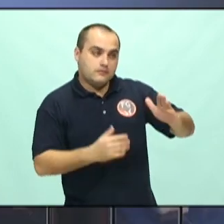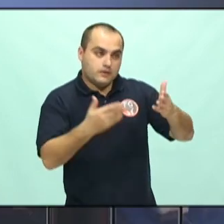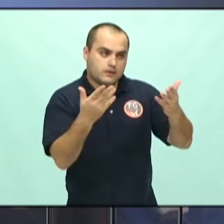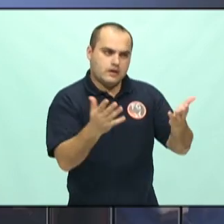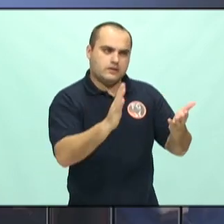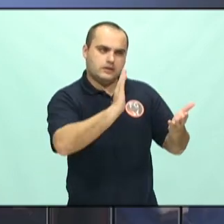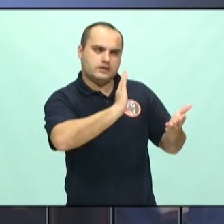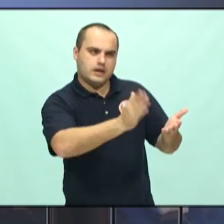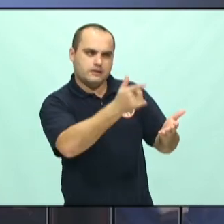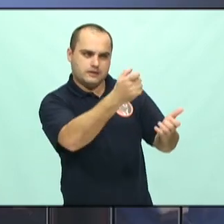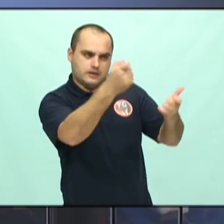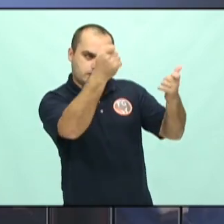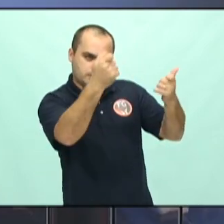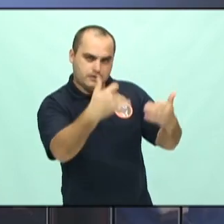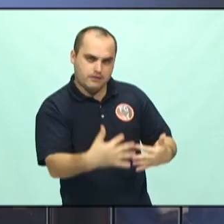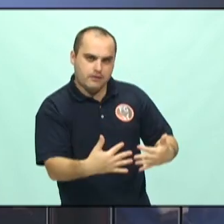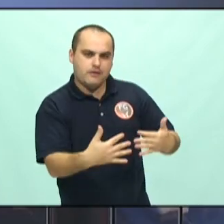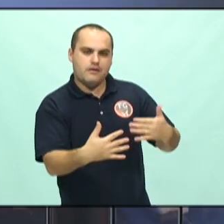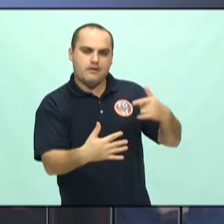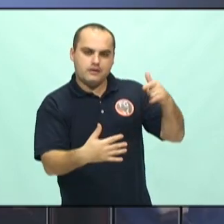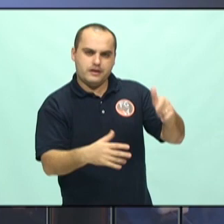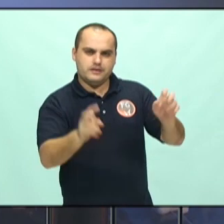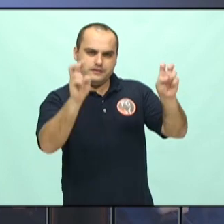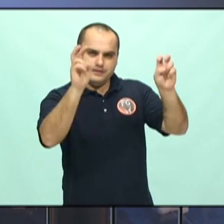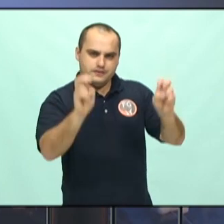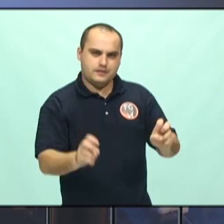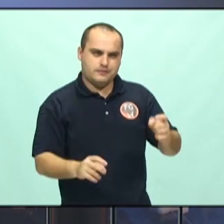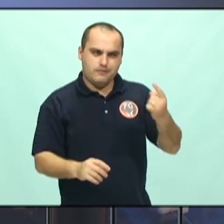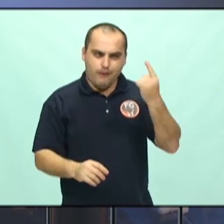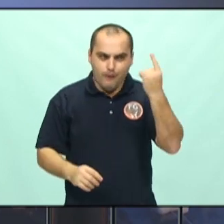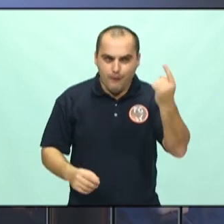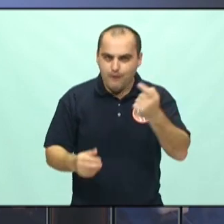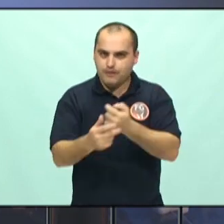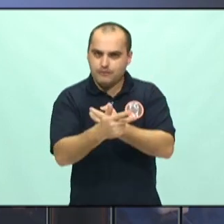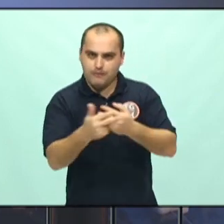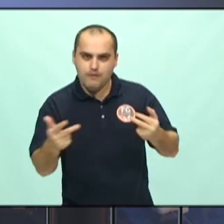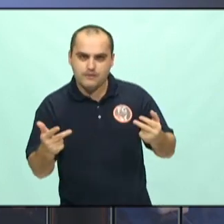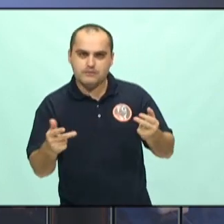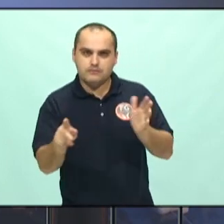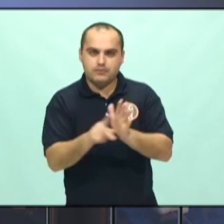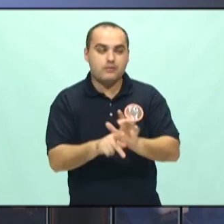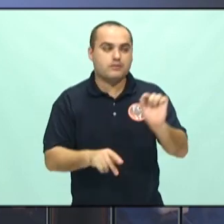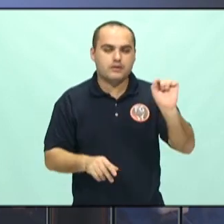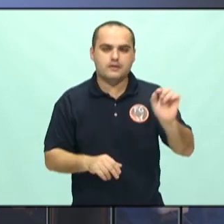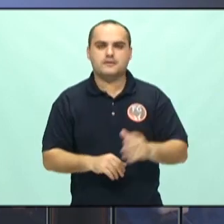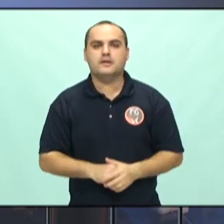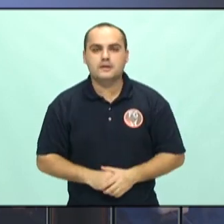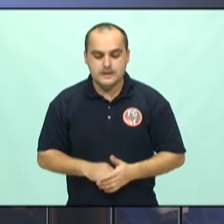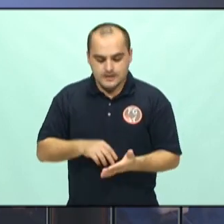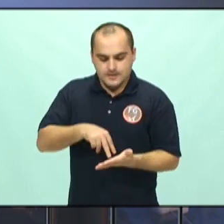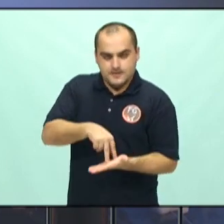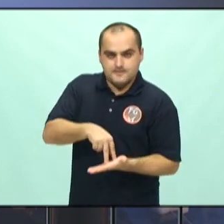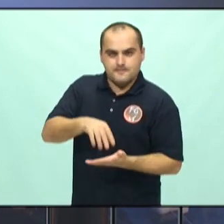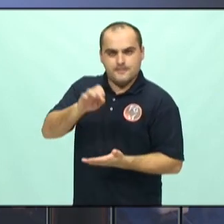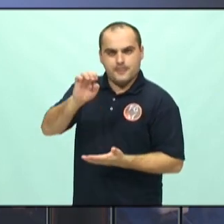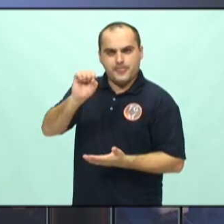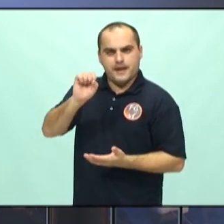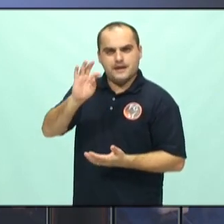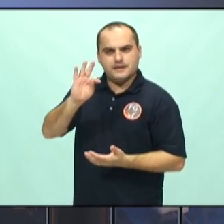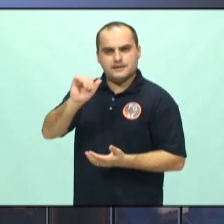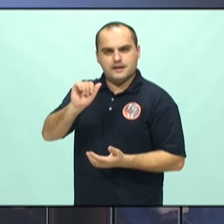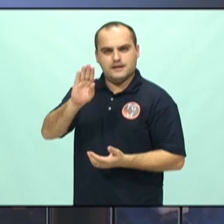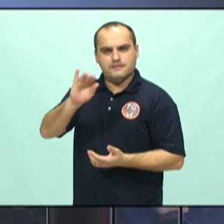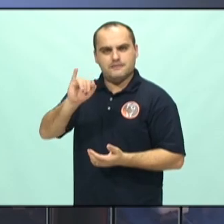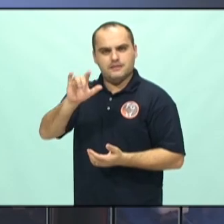tocou nesse tópico, que é um dos tópicos de preocupação, que é a questão da estabilidade, como que